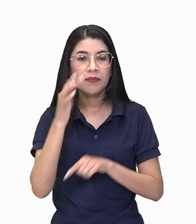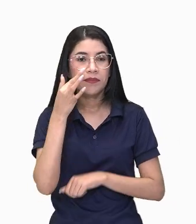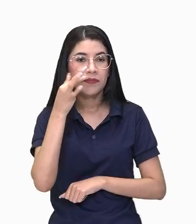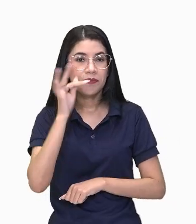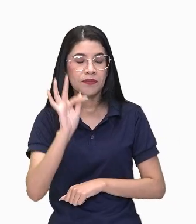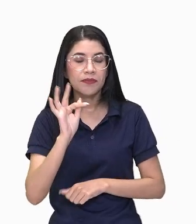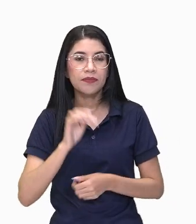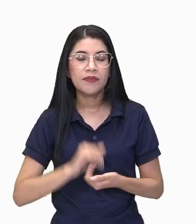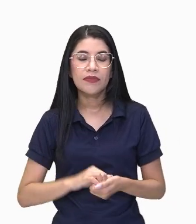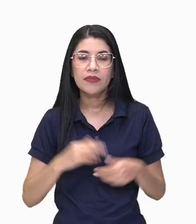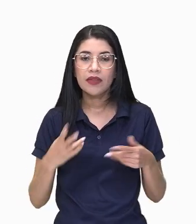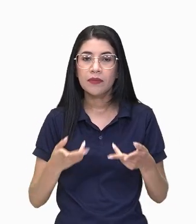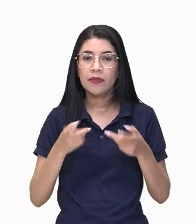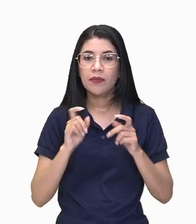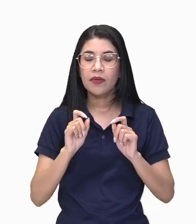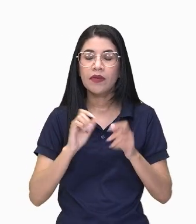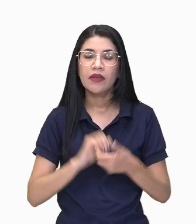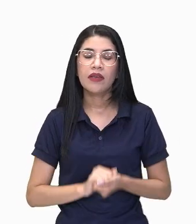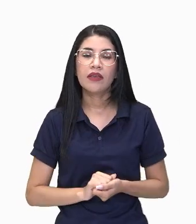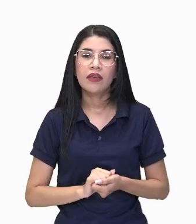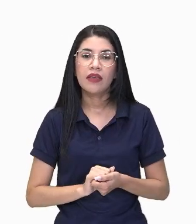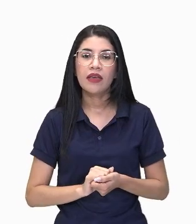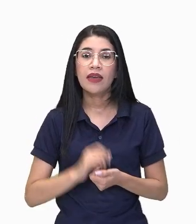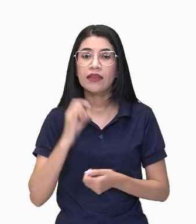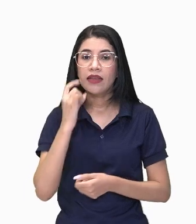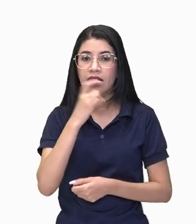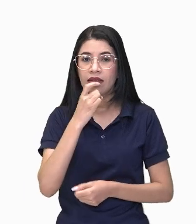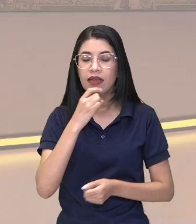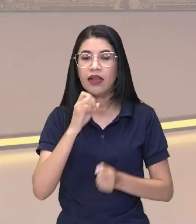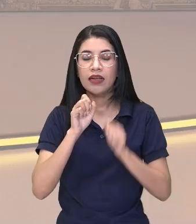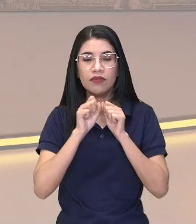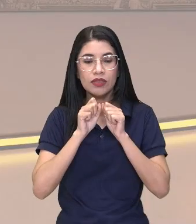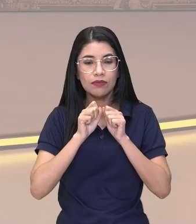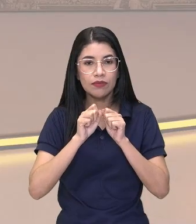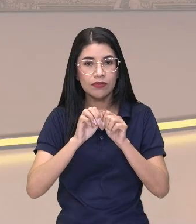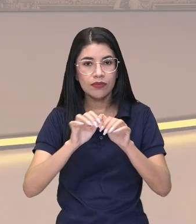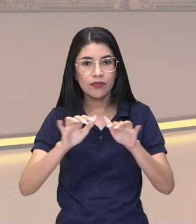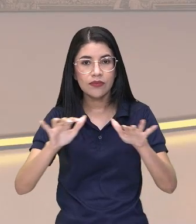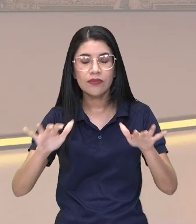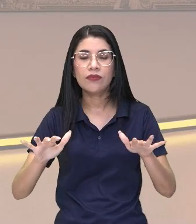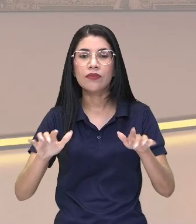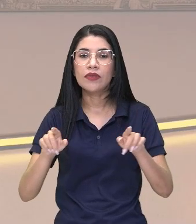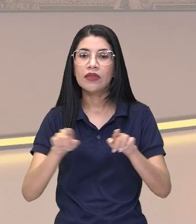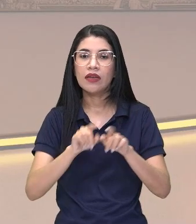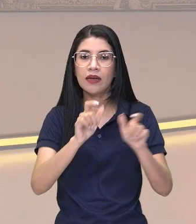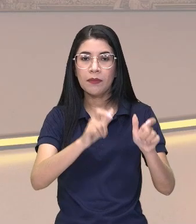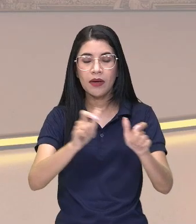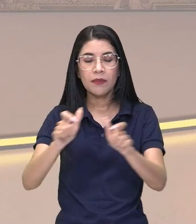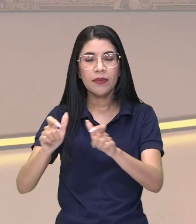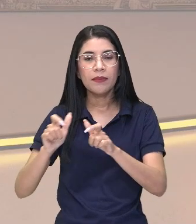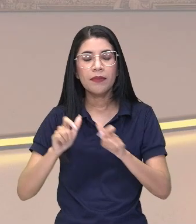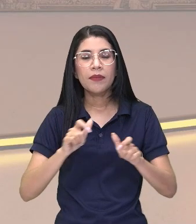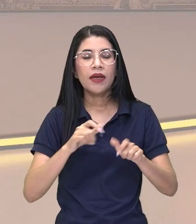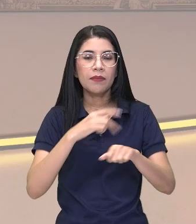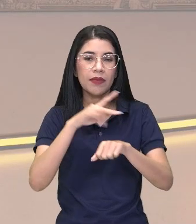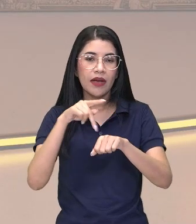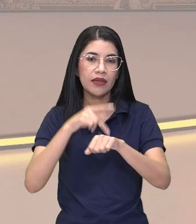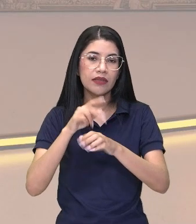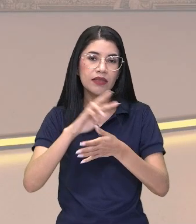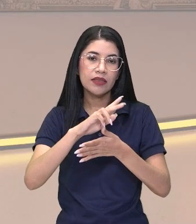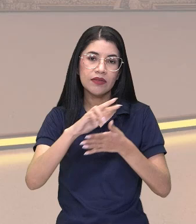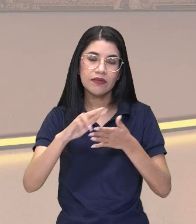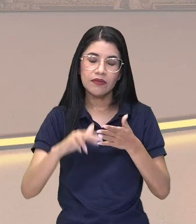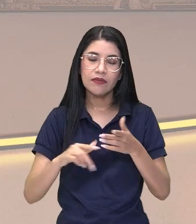Então, percebam que eu saio ali daquela Península Itálica e eu vou agora para outros locais,